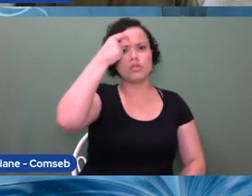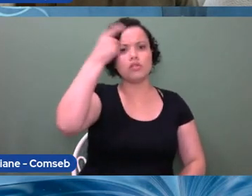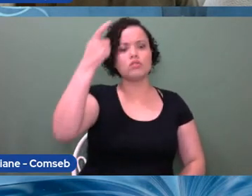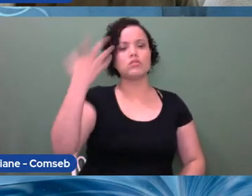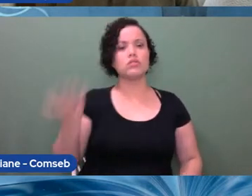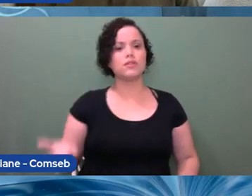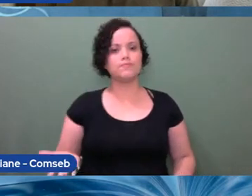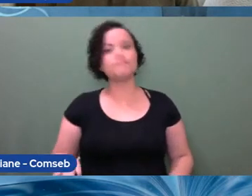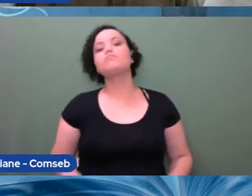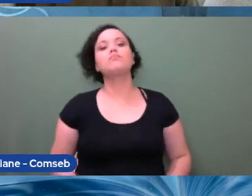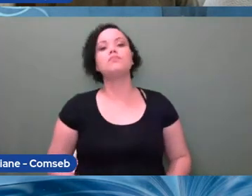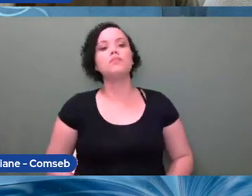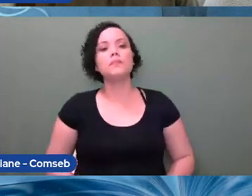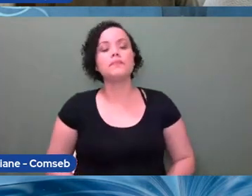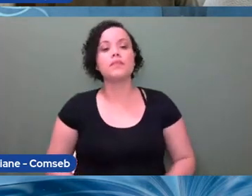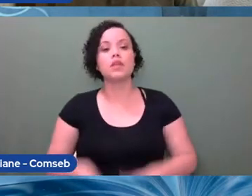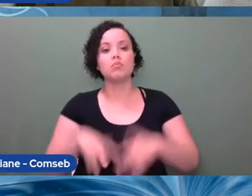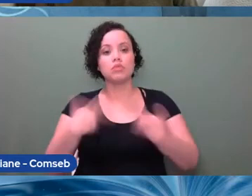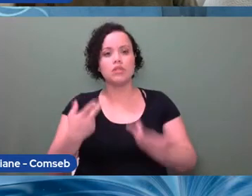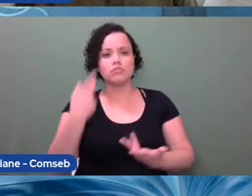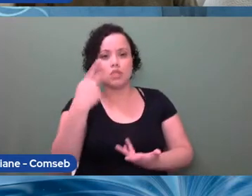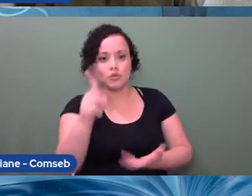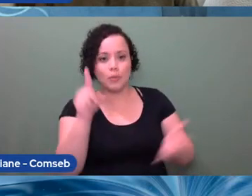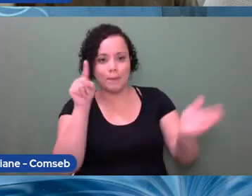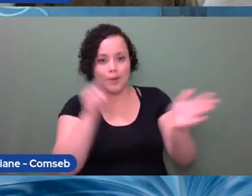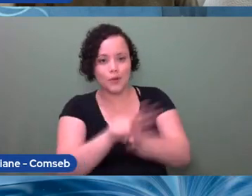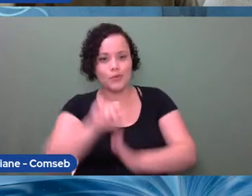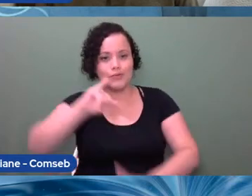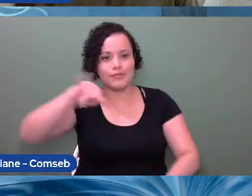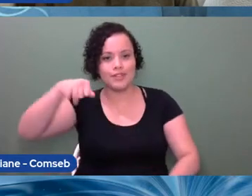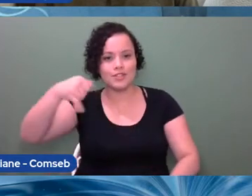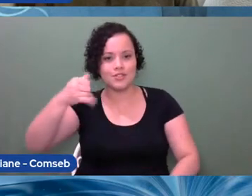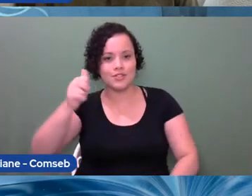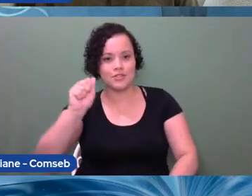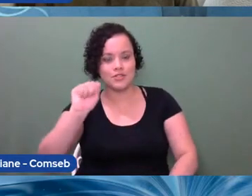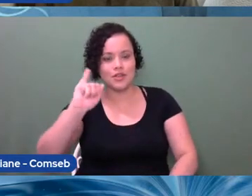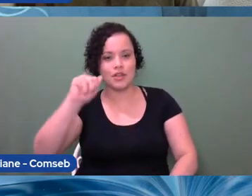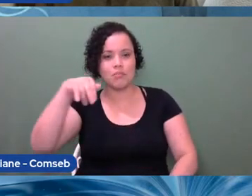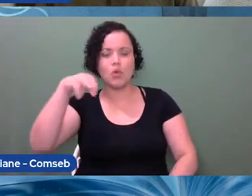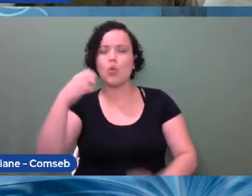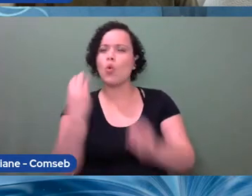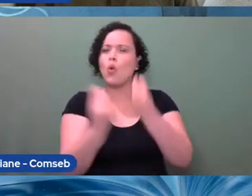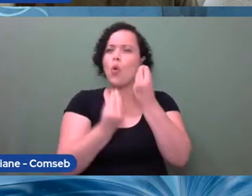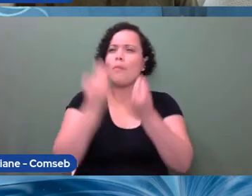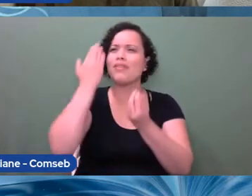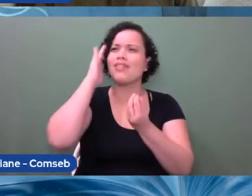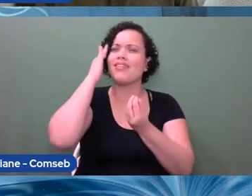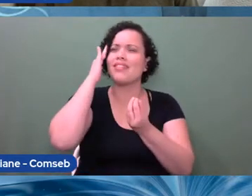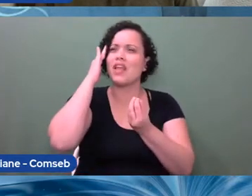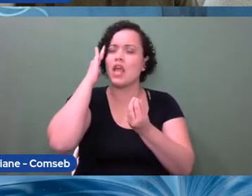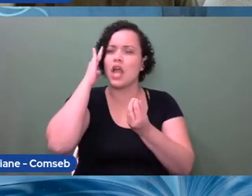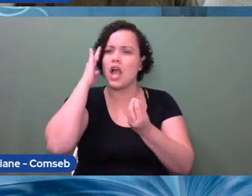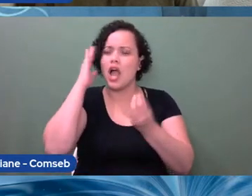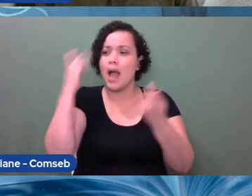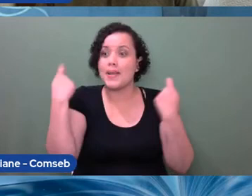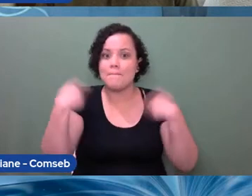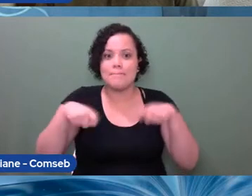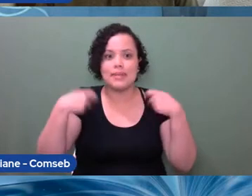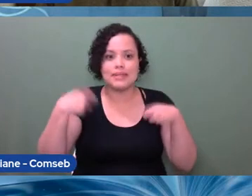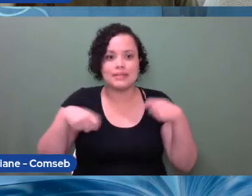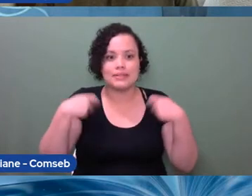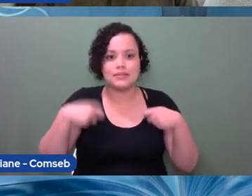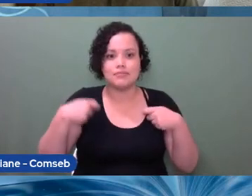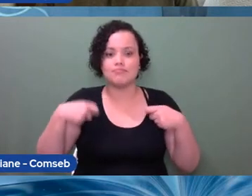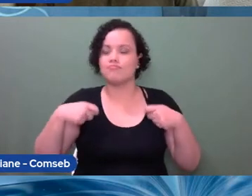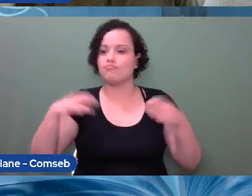portanto, a sua pergunta, meu caro Jaime, como entender a necessidade da união do espírito à matéria para